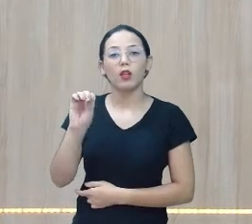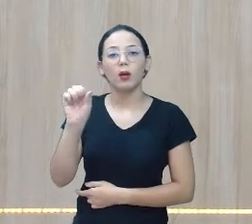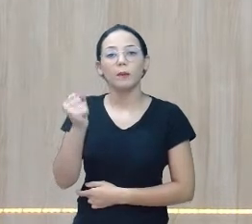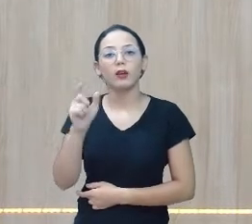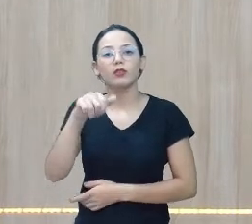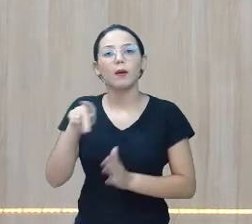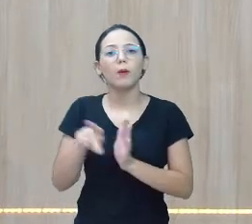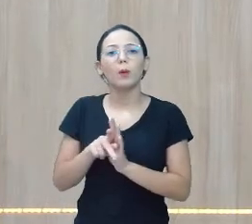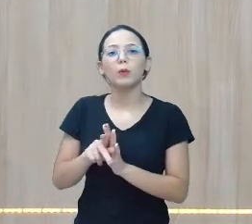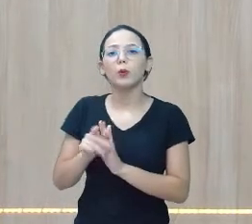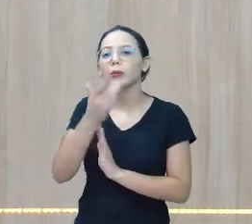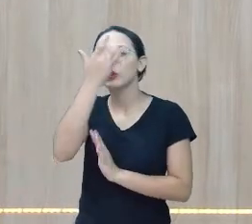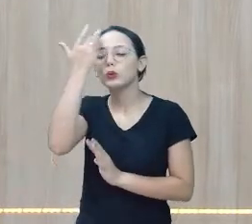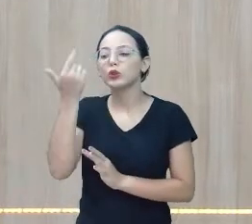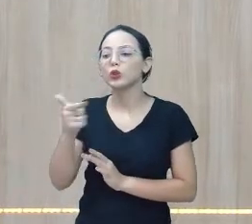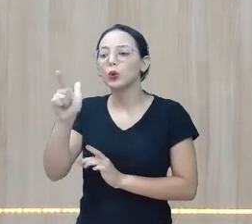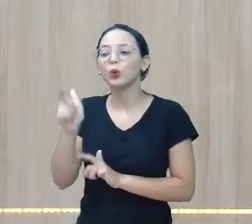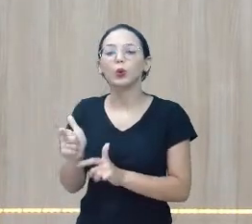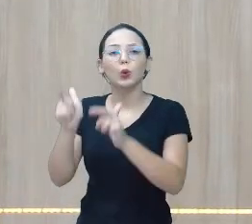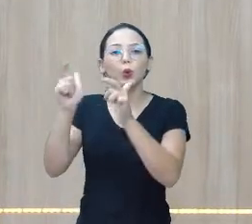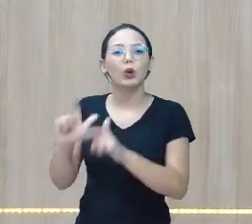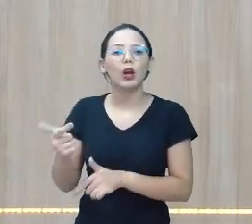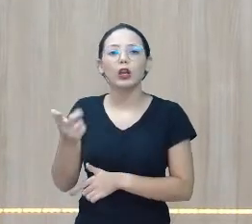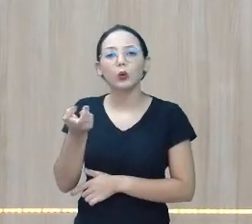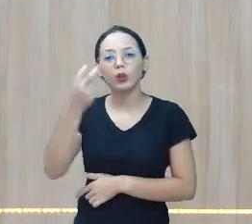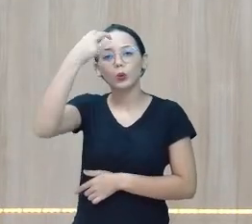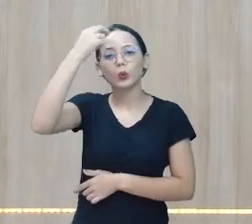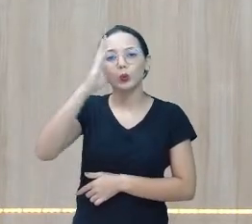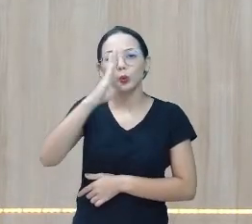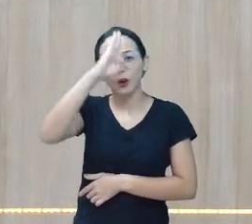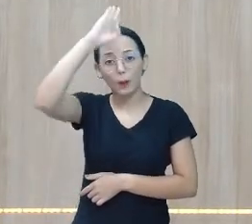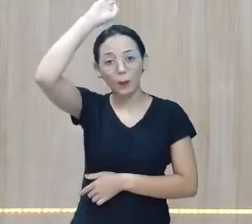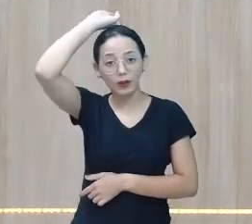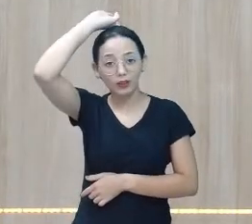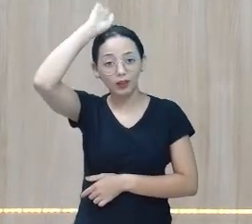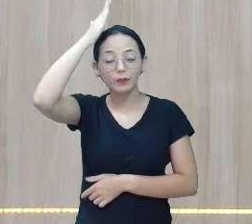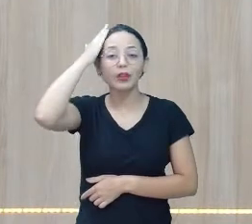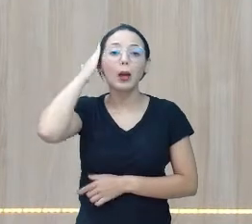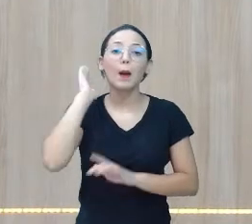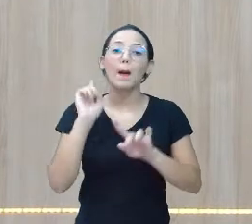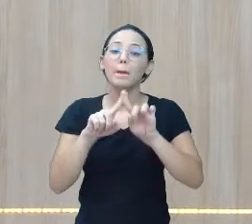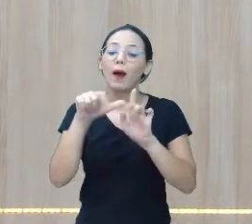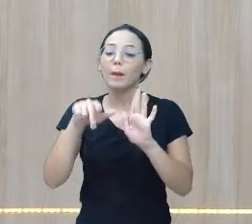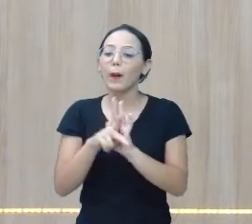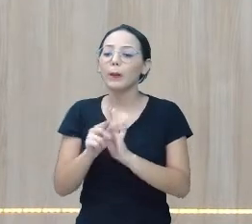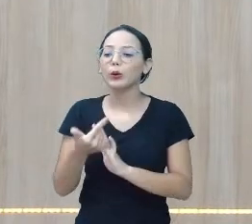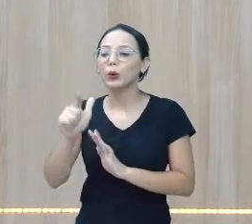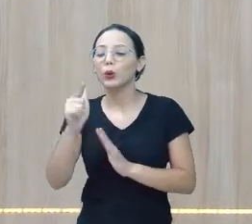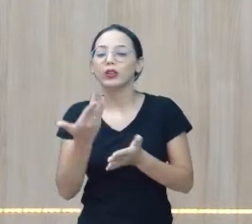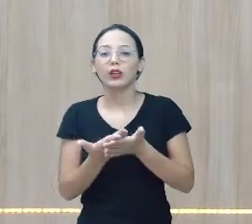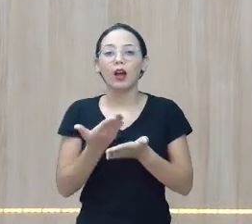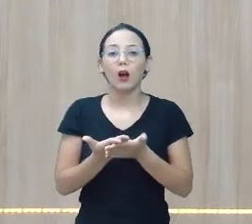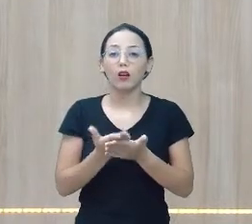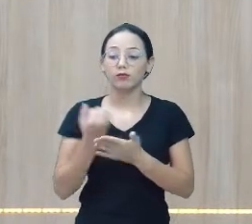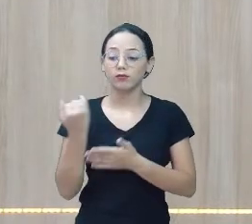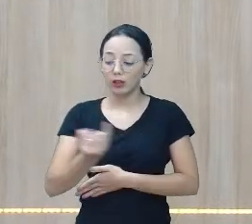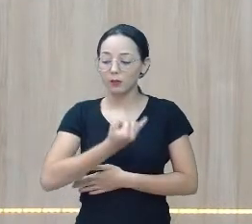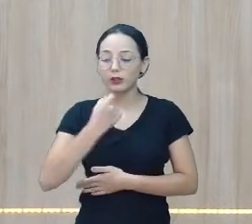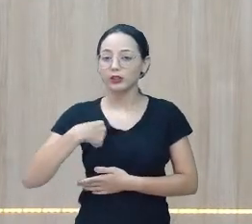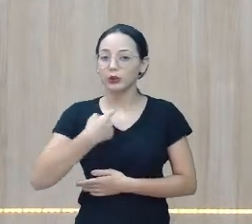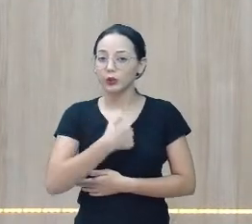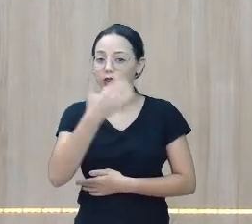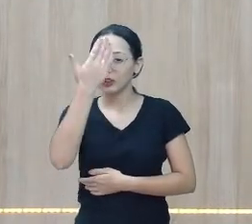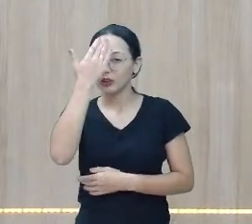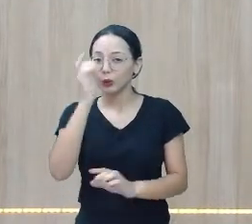eram estrangeiros, que não possuíam a cultura romana. Mas isso fica para uma próxima aula. O que vale a gente entender